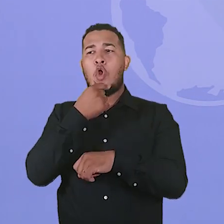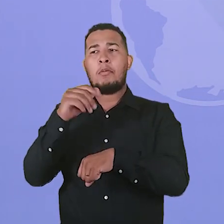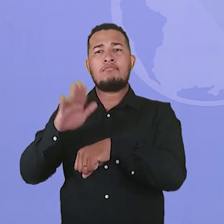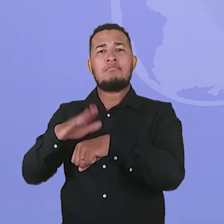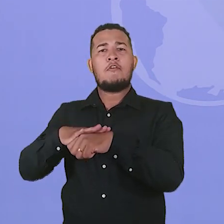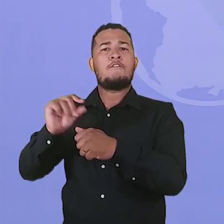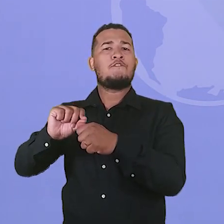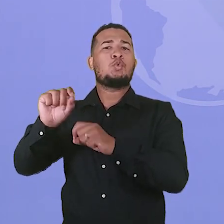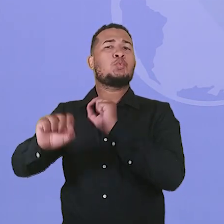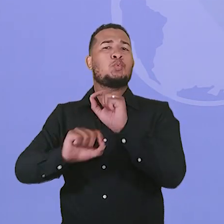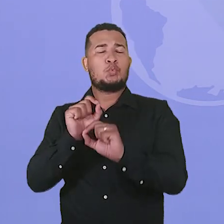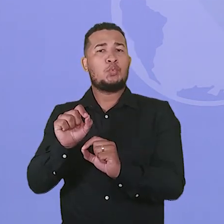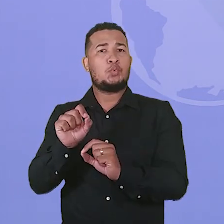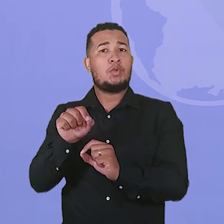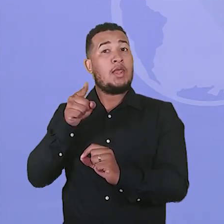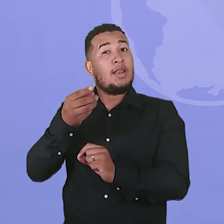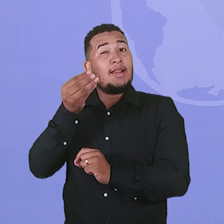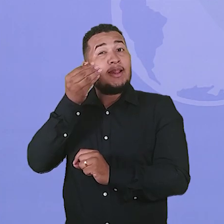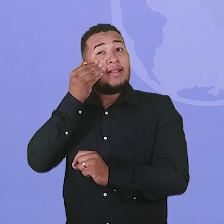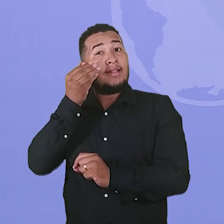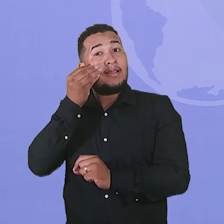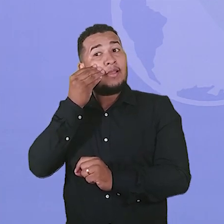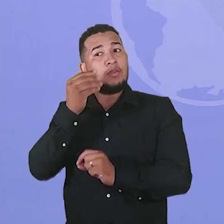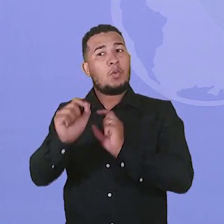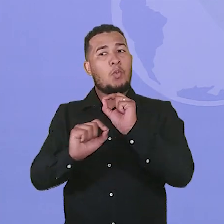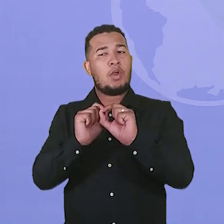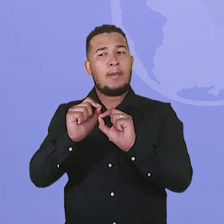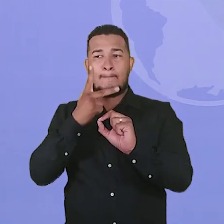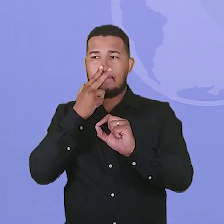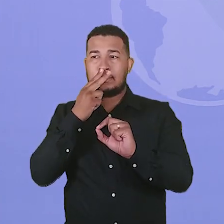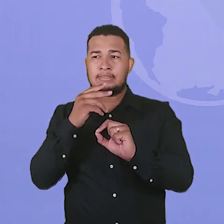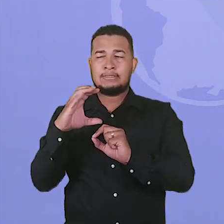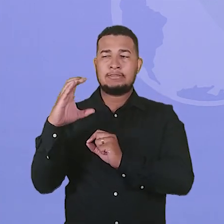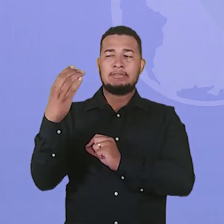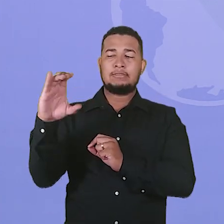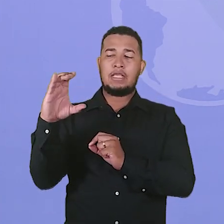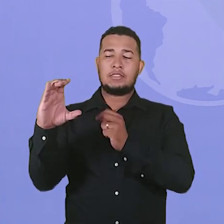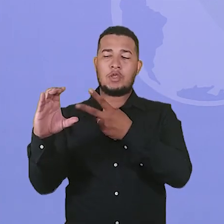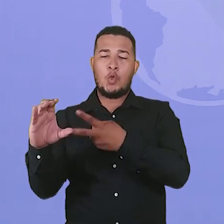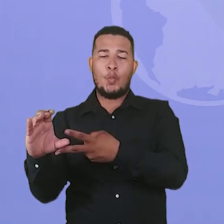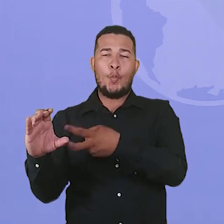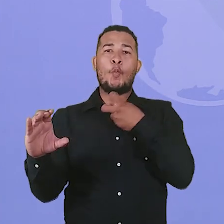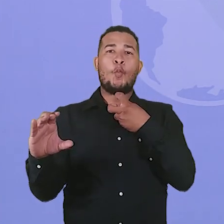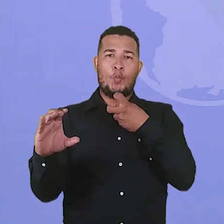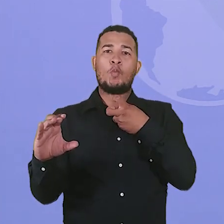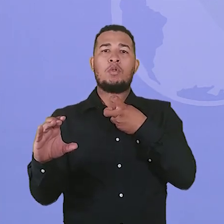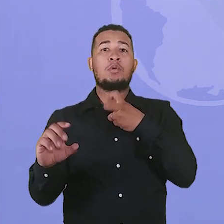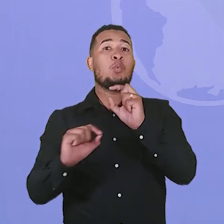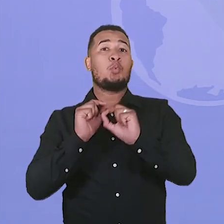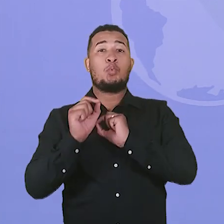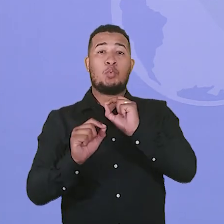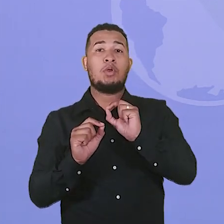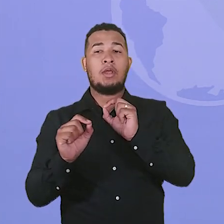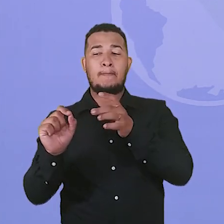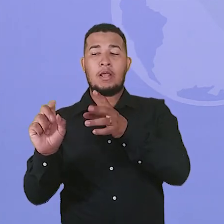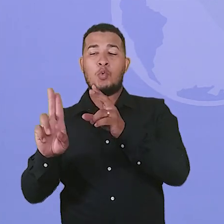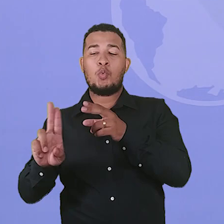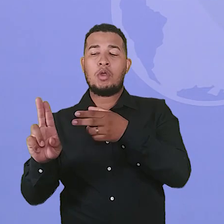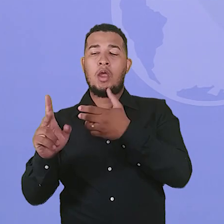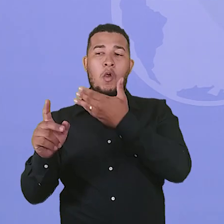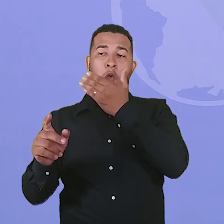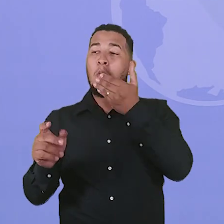faz, né? Ele tenta importar das ciências naturais